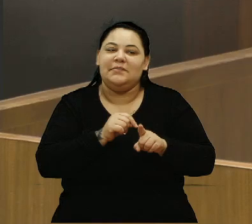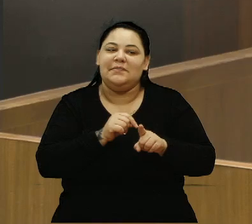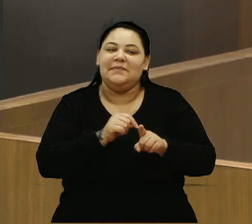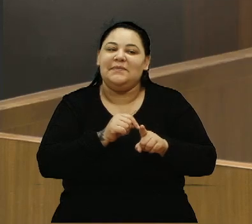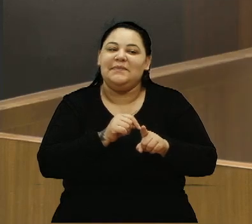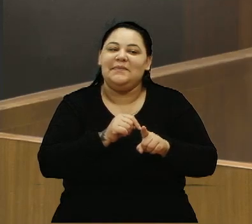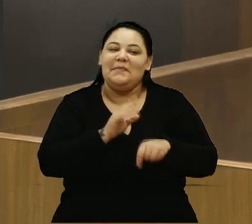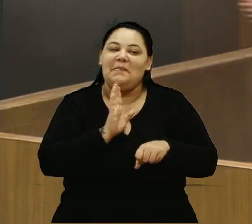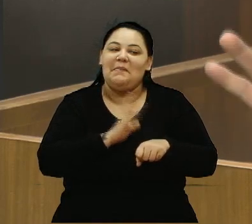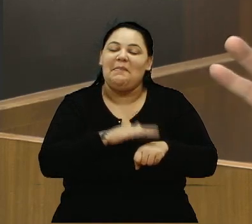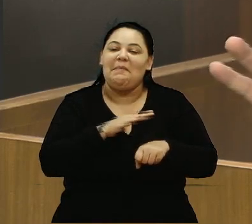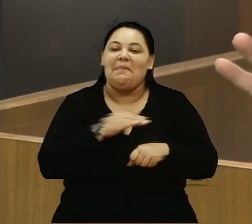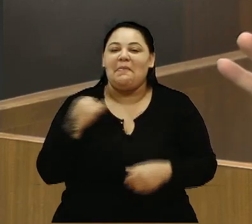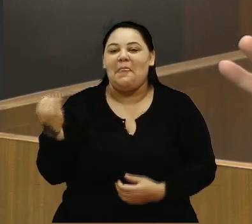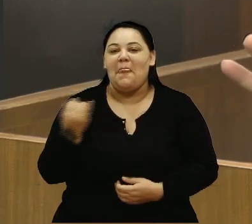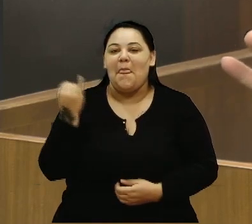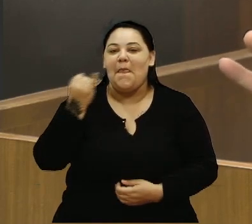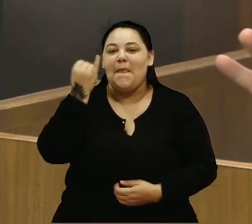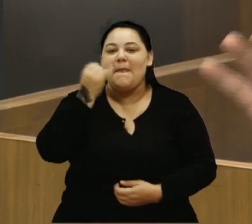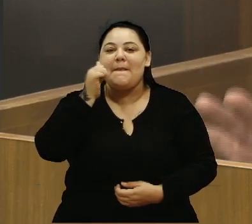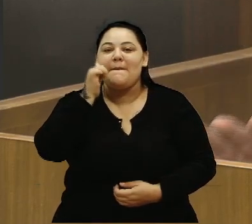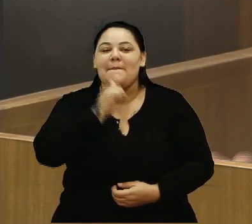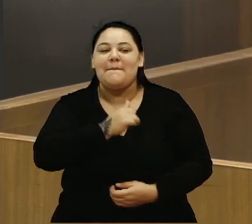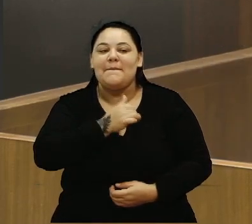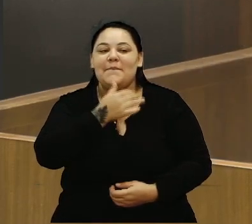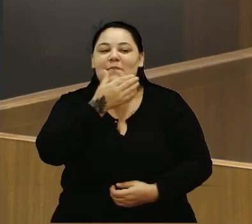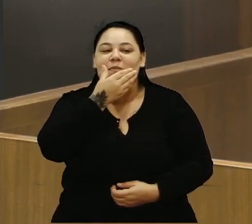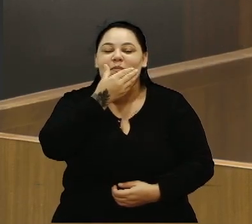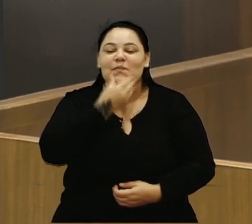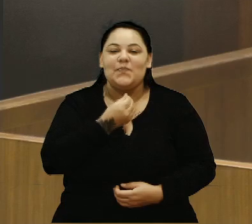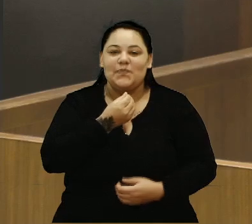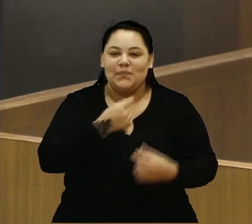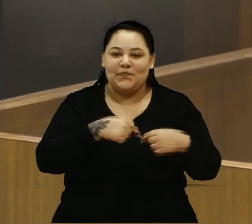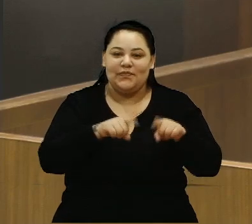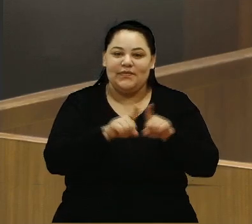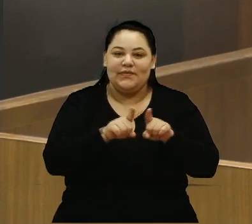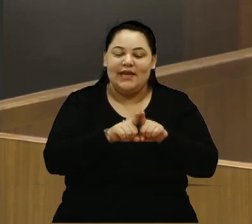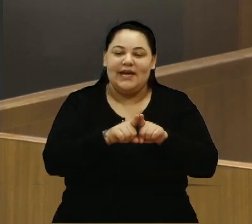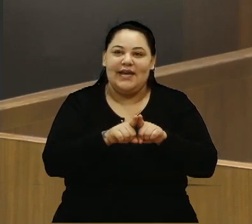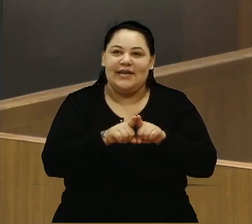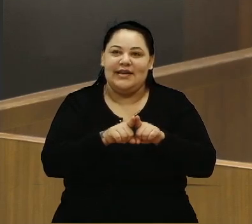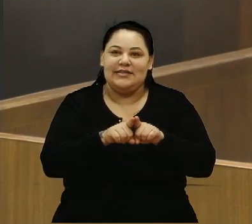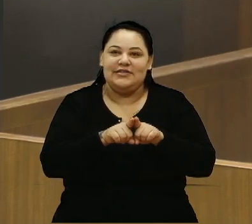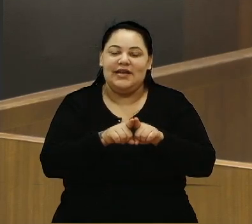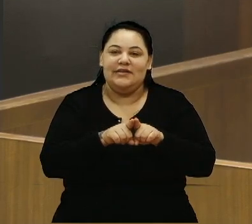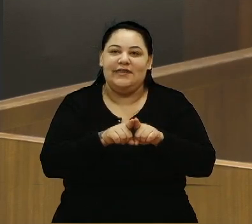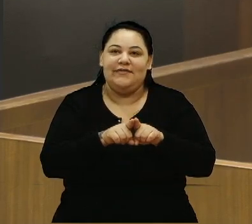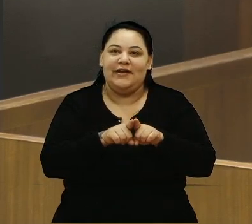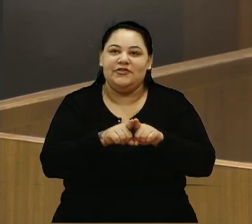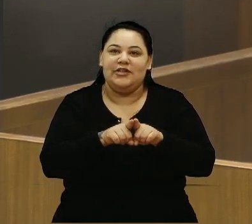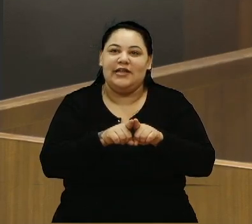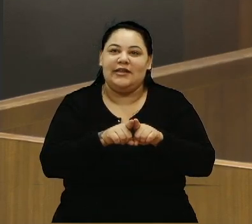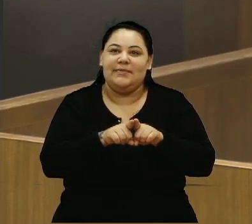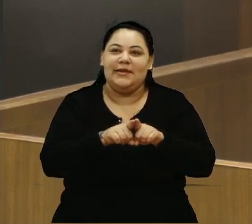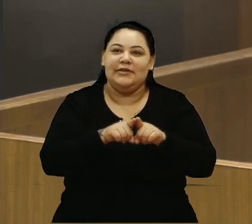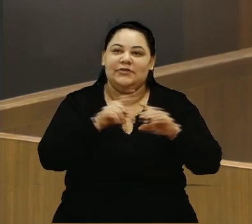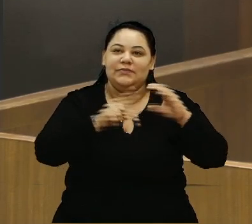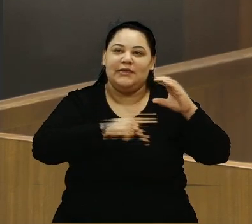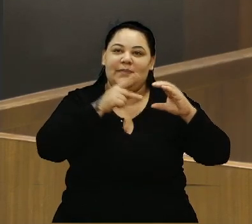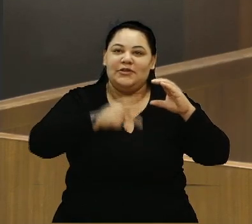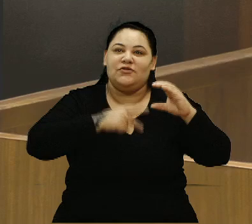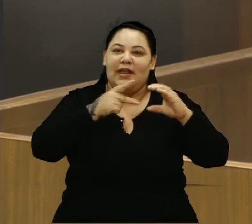e senhores, é saber o seguinte: vai ter a votação na Câmara dos Deputados para a abertura da